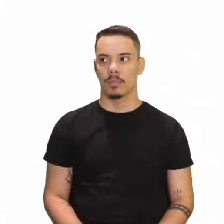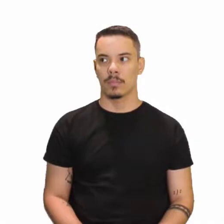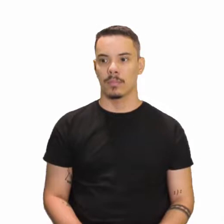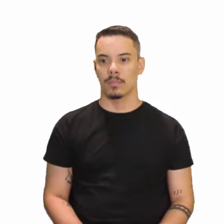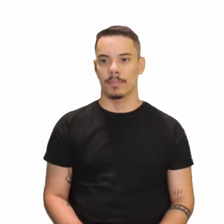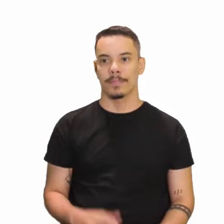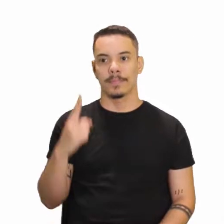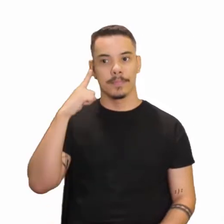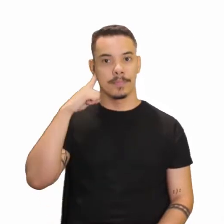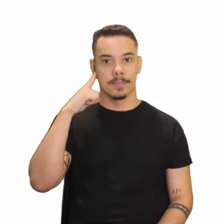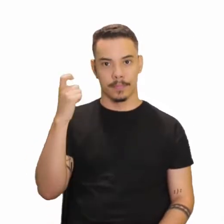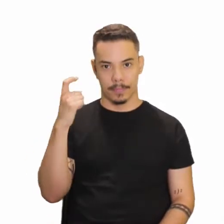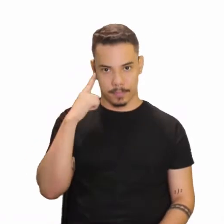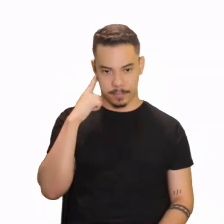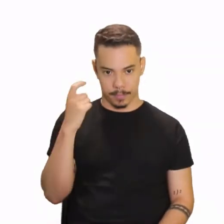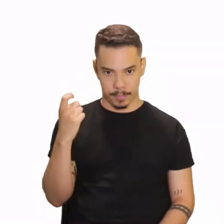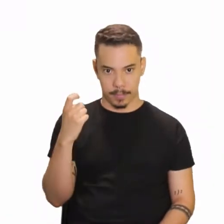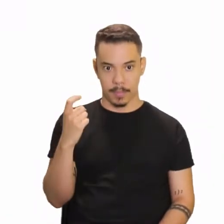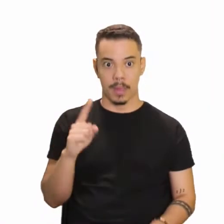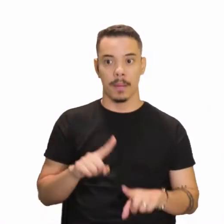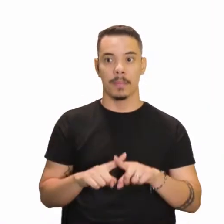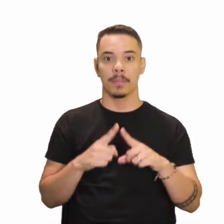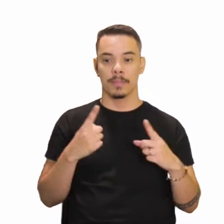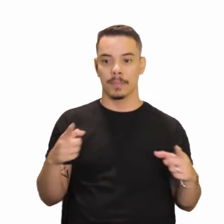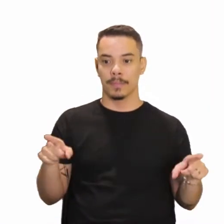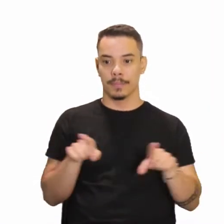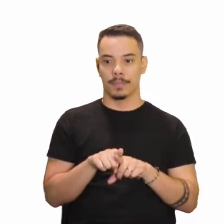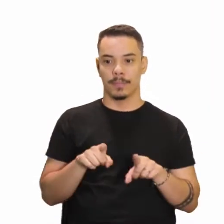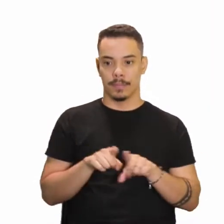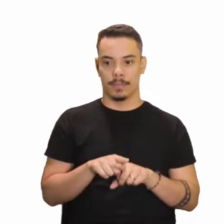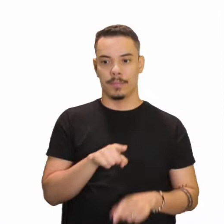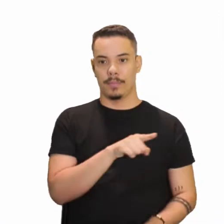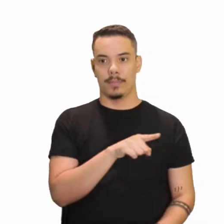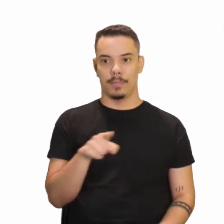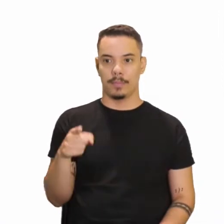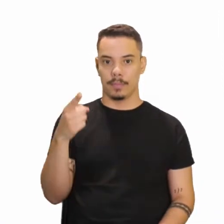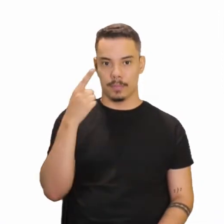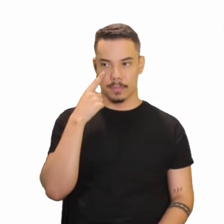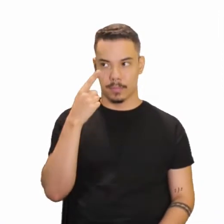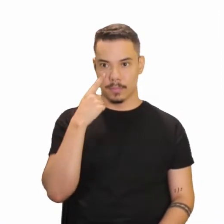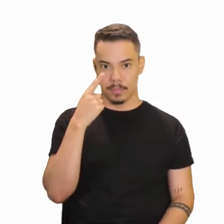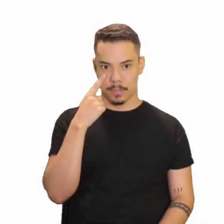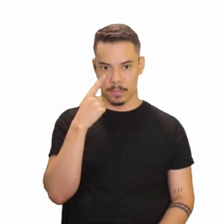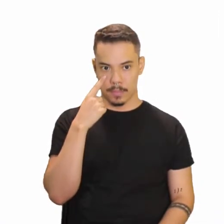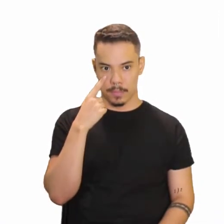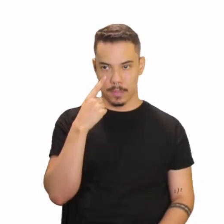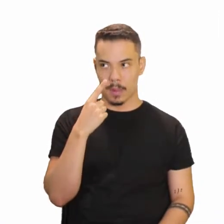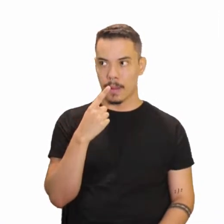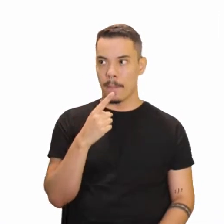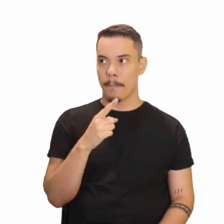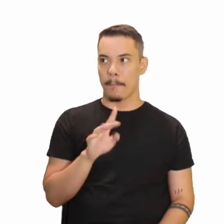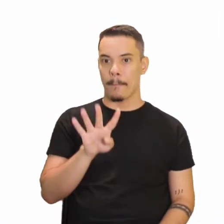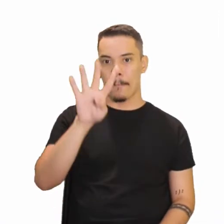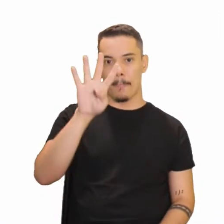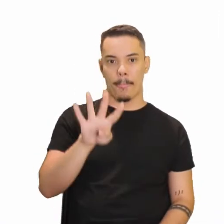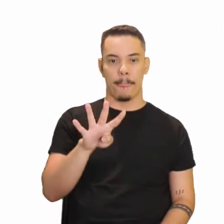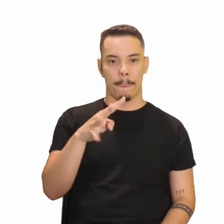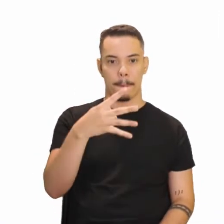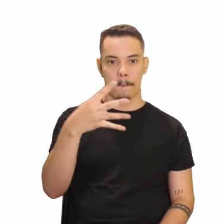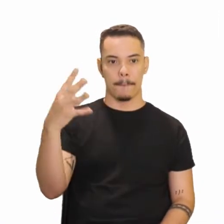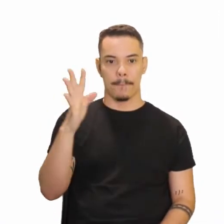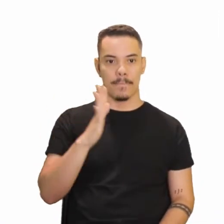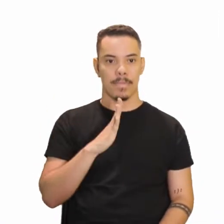muito bem mas aqui para vocês ó os quatro Os Quatros estágios